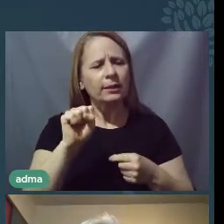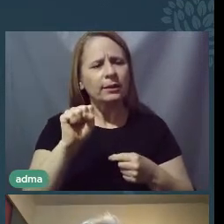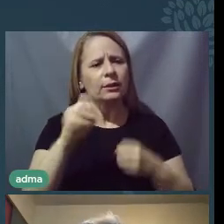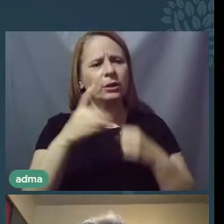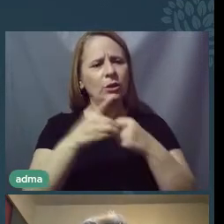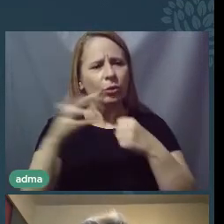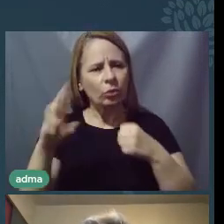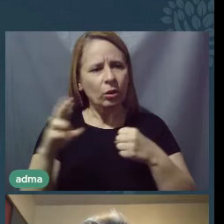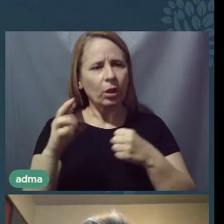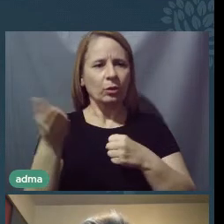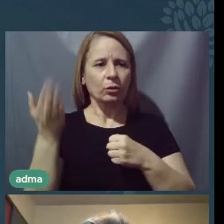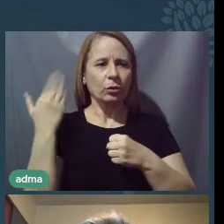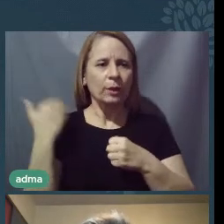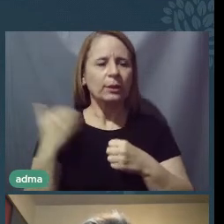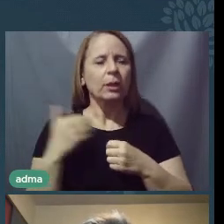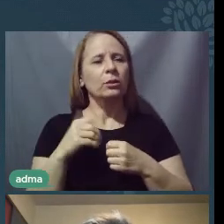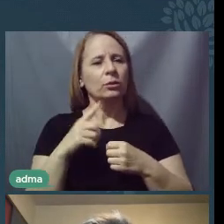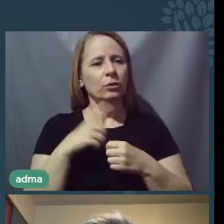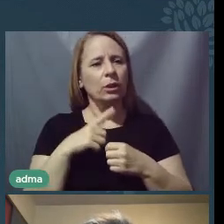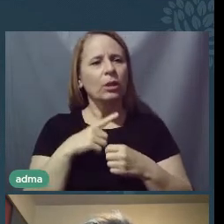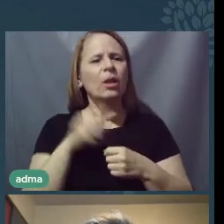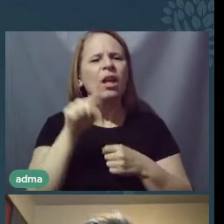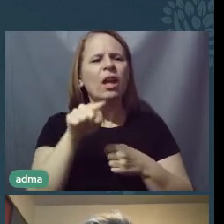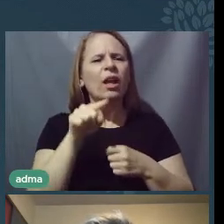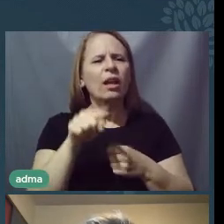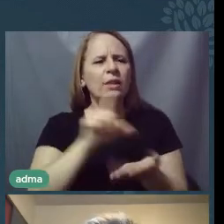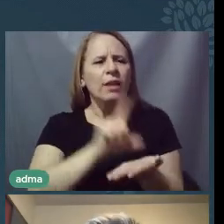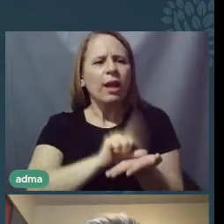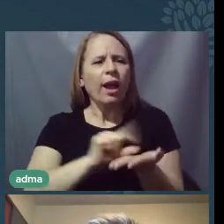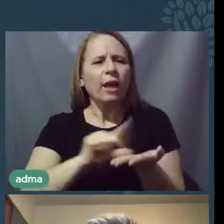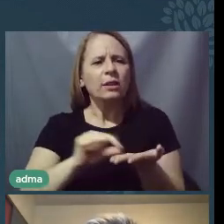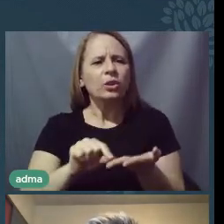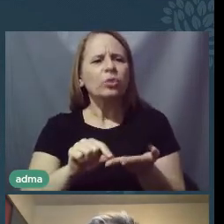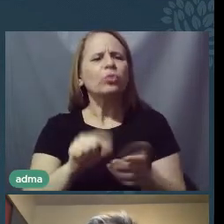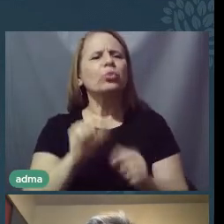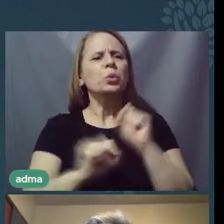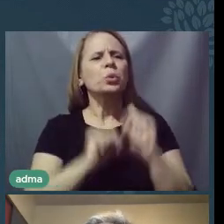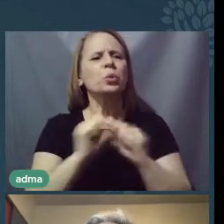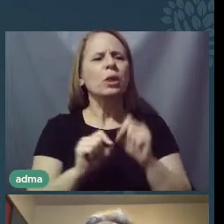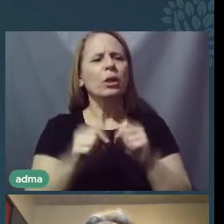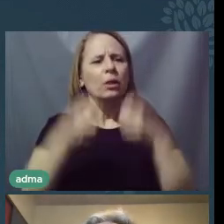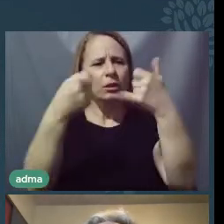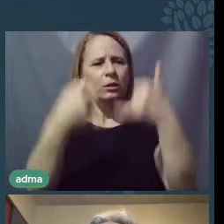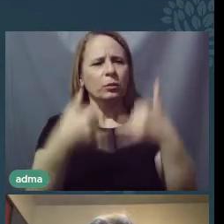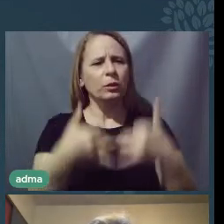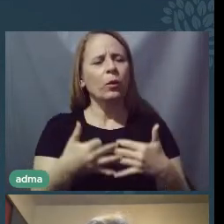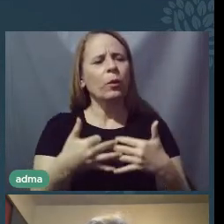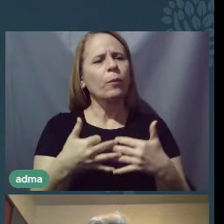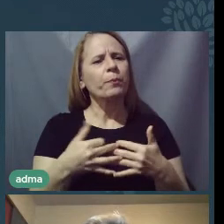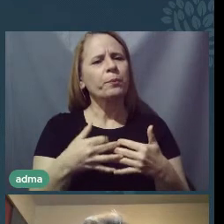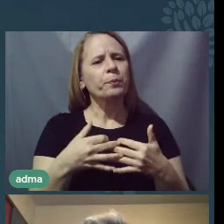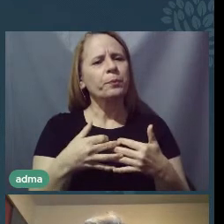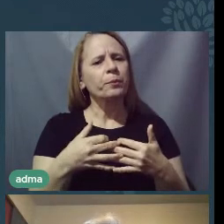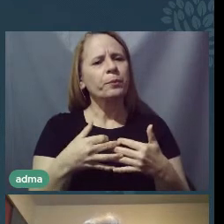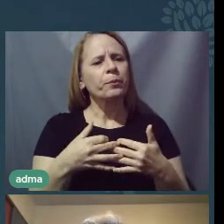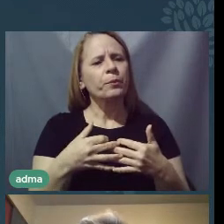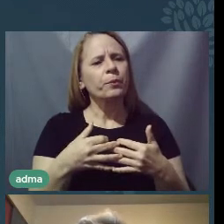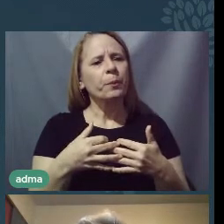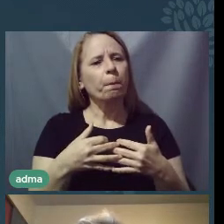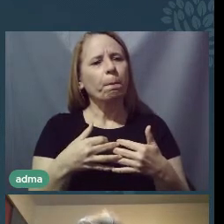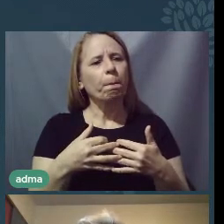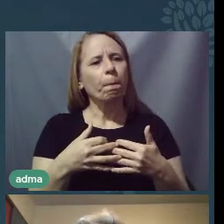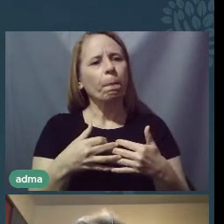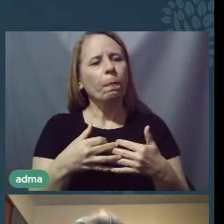passado. O que esse artigo quis dizer é exatamente o seguinte: qual seria o nível